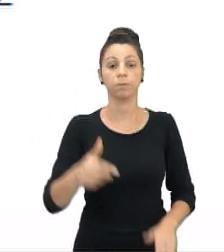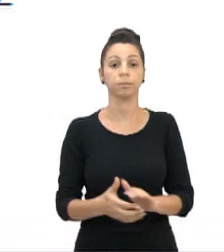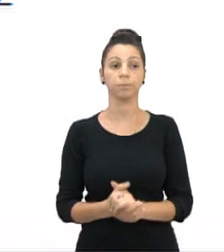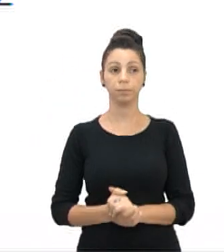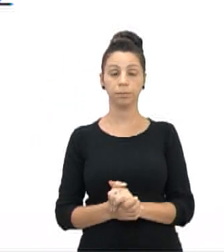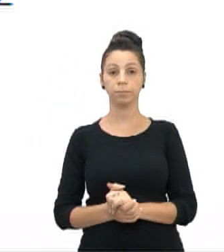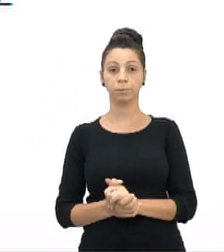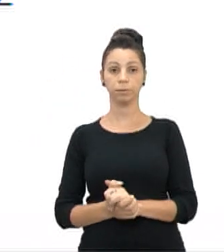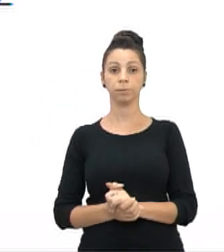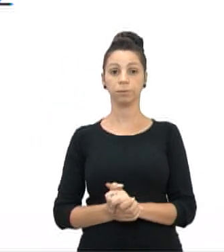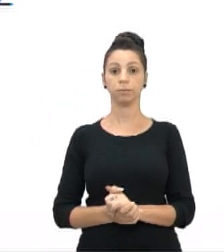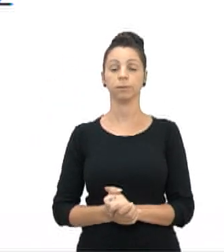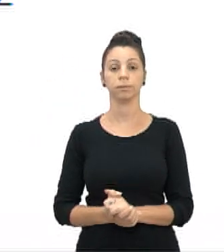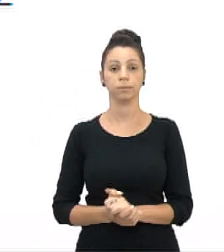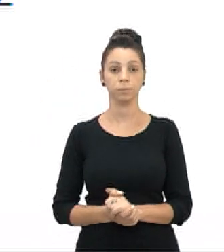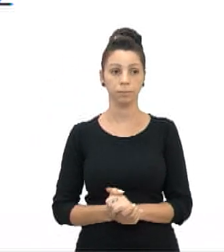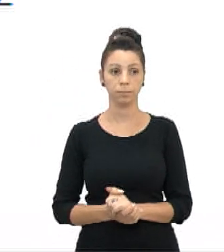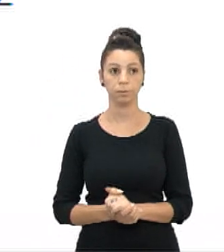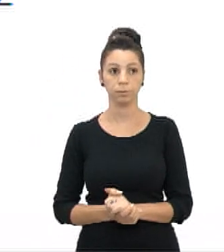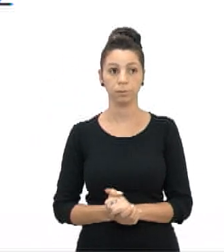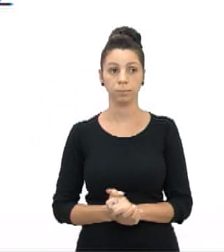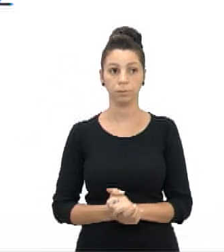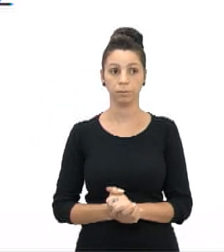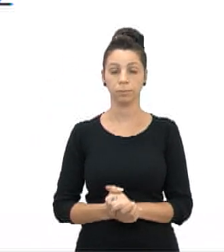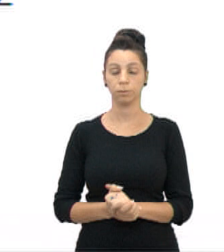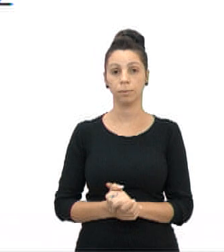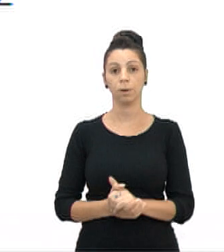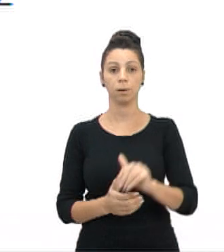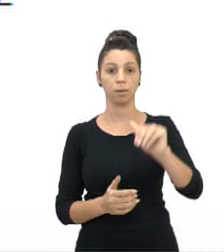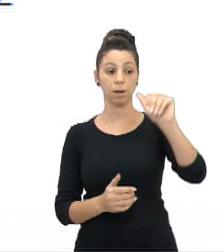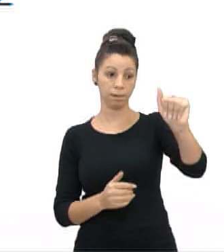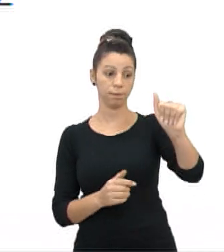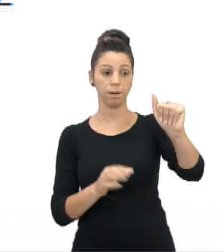ser a seguinte situação. A medida de A,